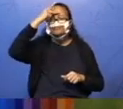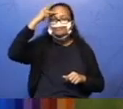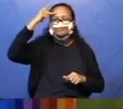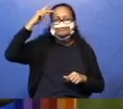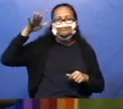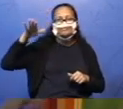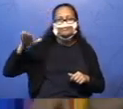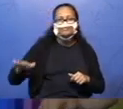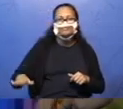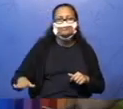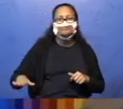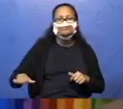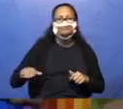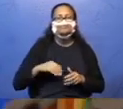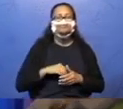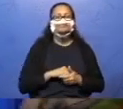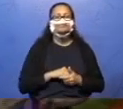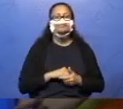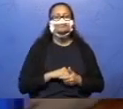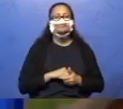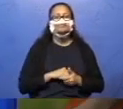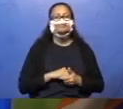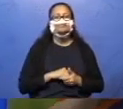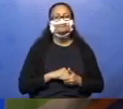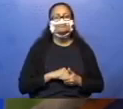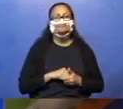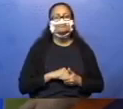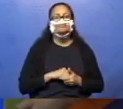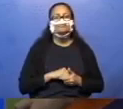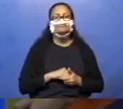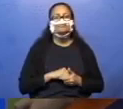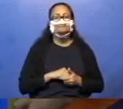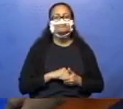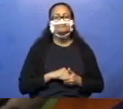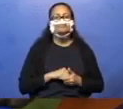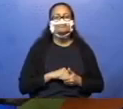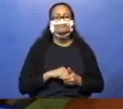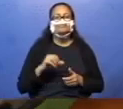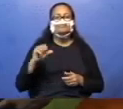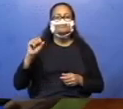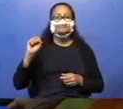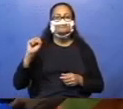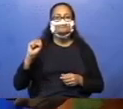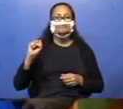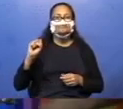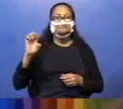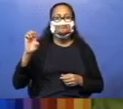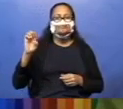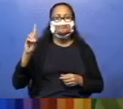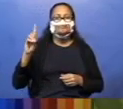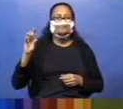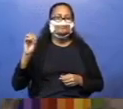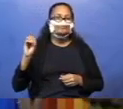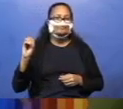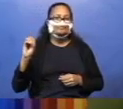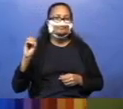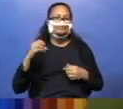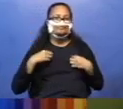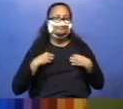cresce muito, pequenininha. Seda. E quando eu coloco o